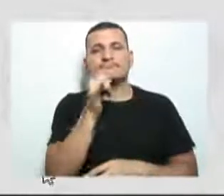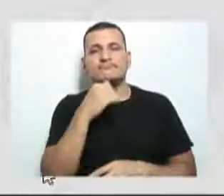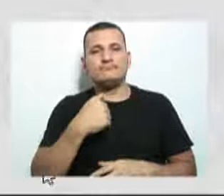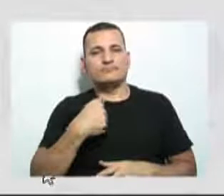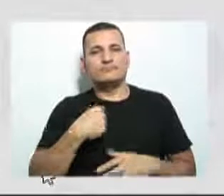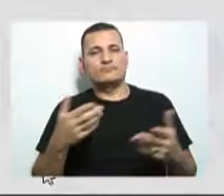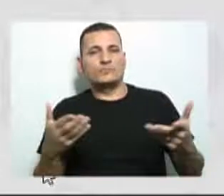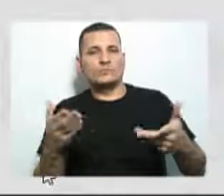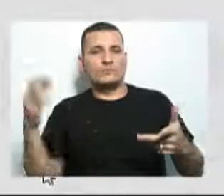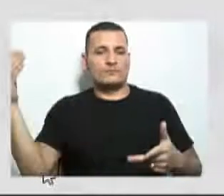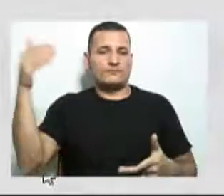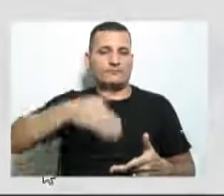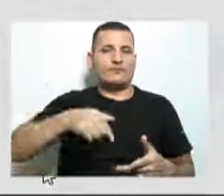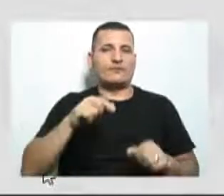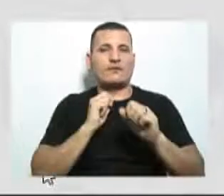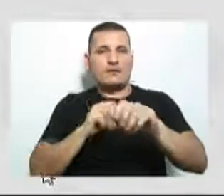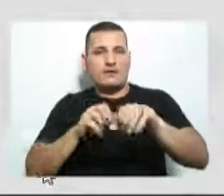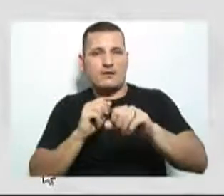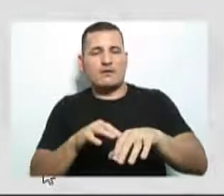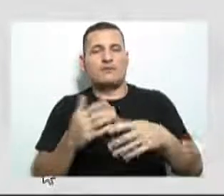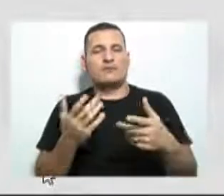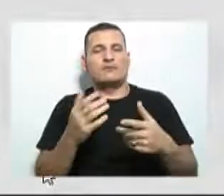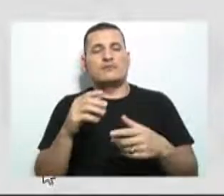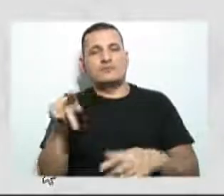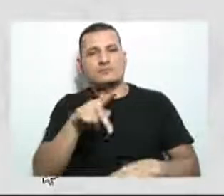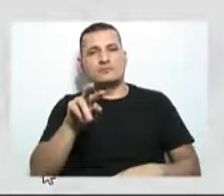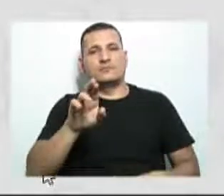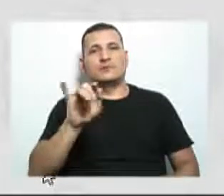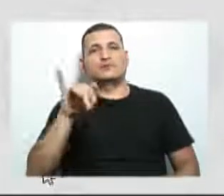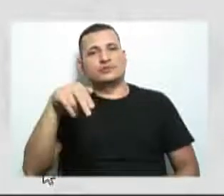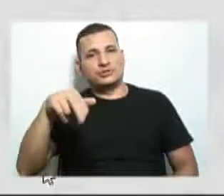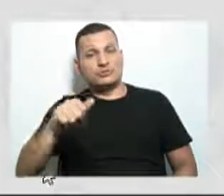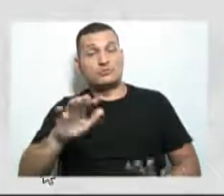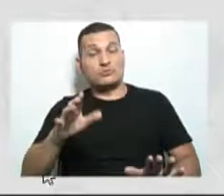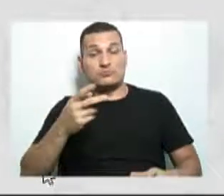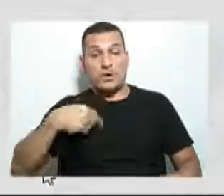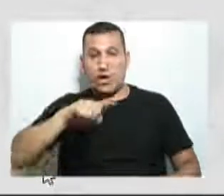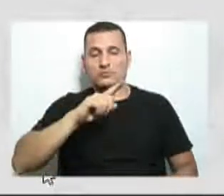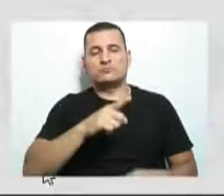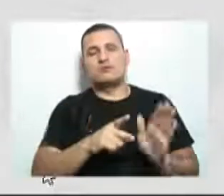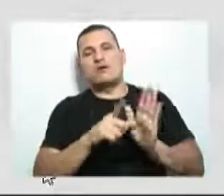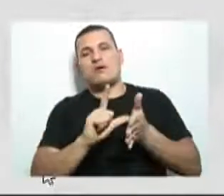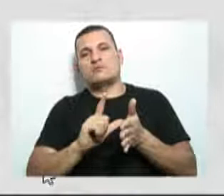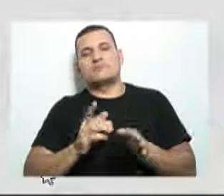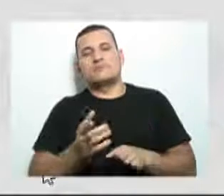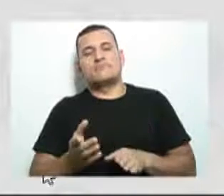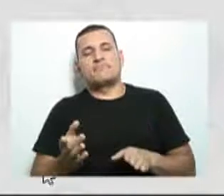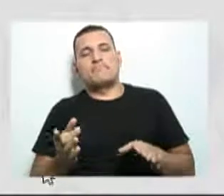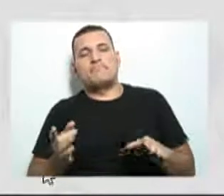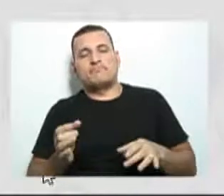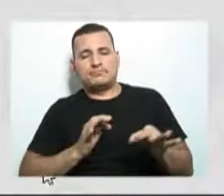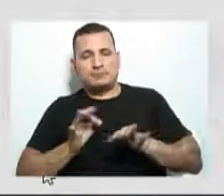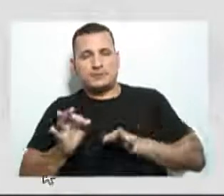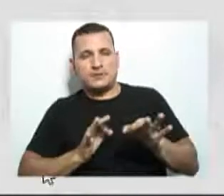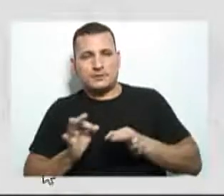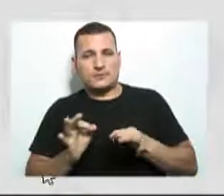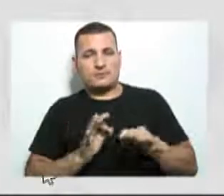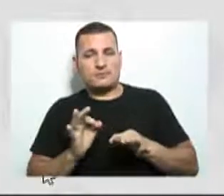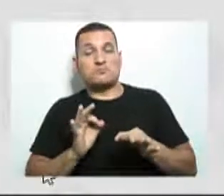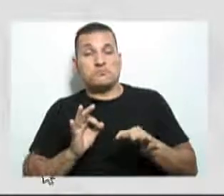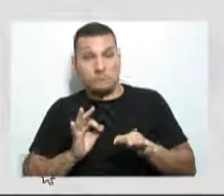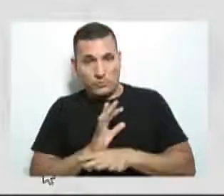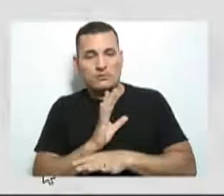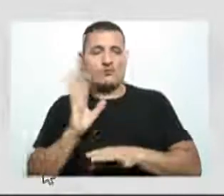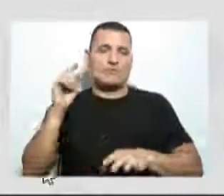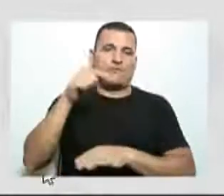eu, a professora Regina, o nosso amigo Jacó aqui, nós nos preparamos antes para vir para essa aula. Você também